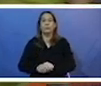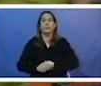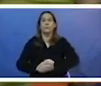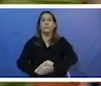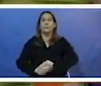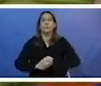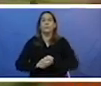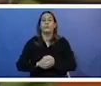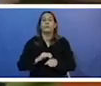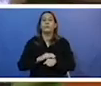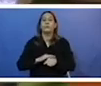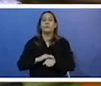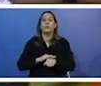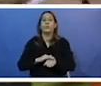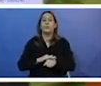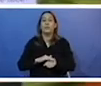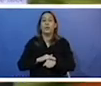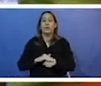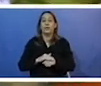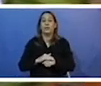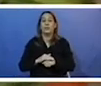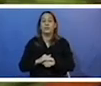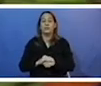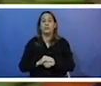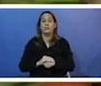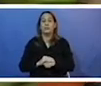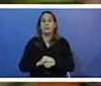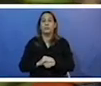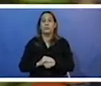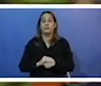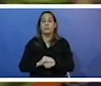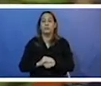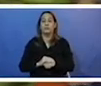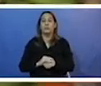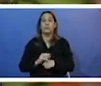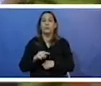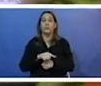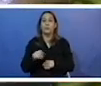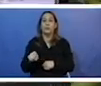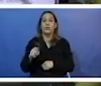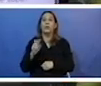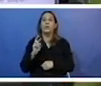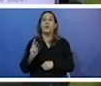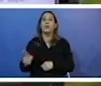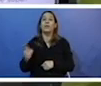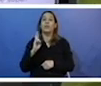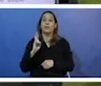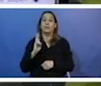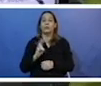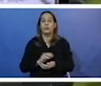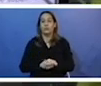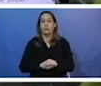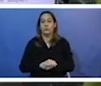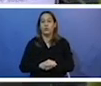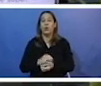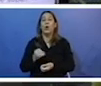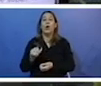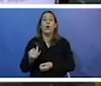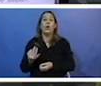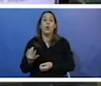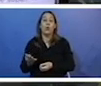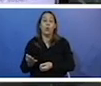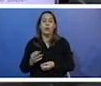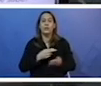46, conversando comigo, vou colocar aqui para você ir respondendo. Combinado? Quais figuras